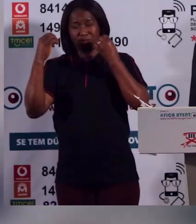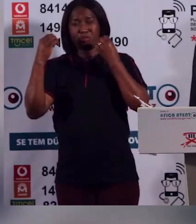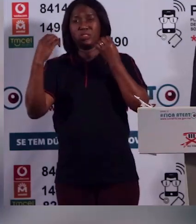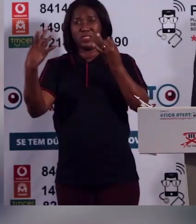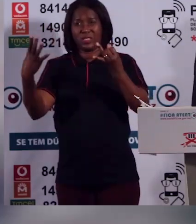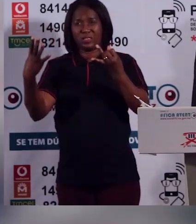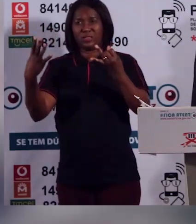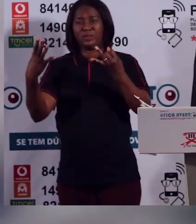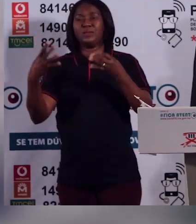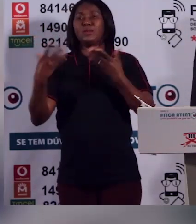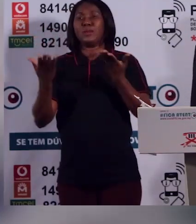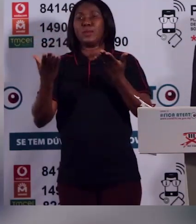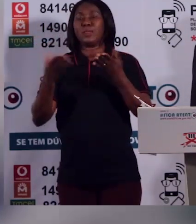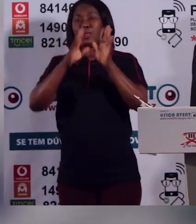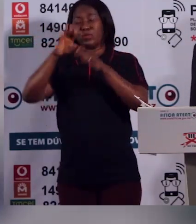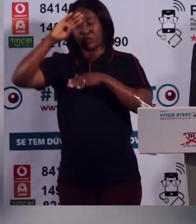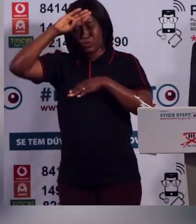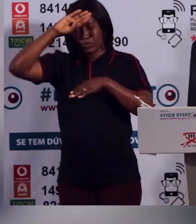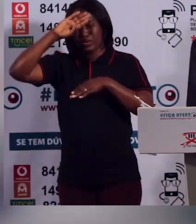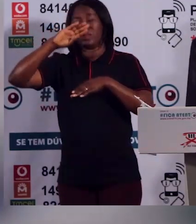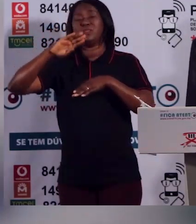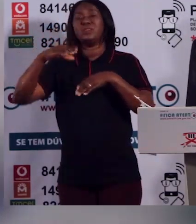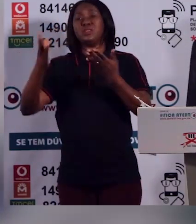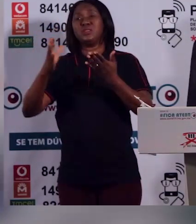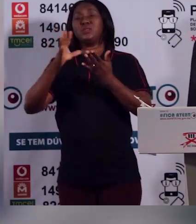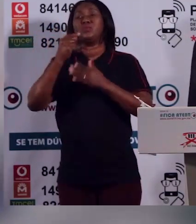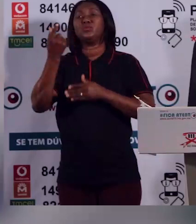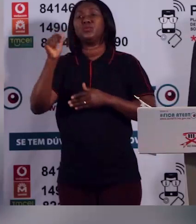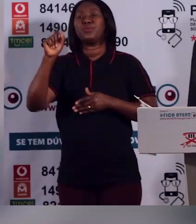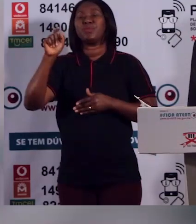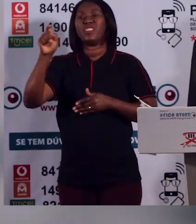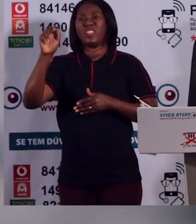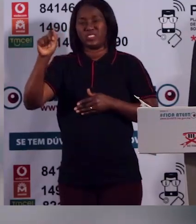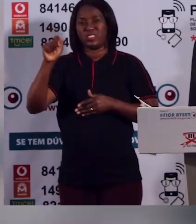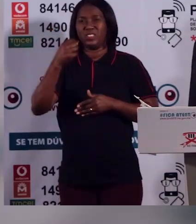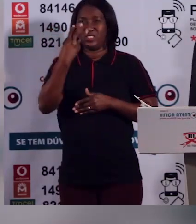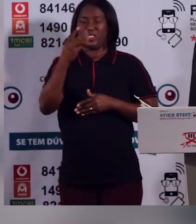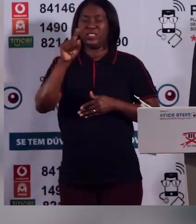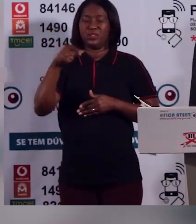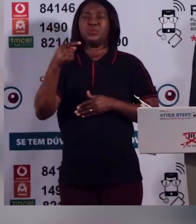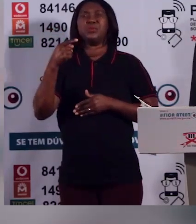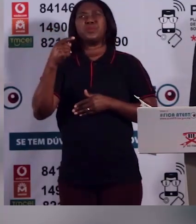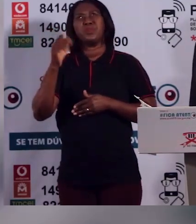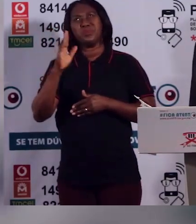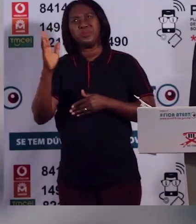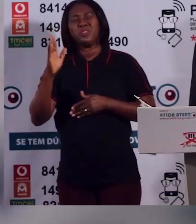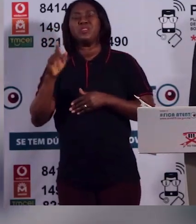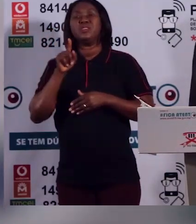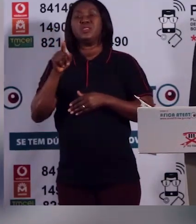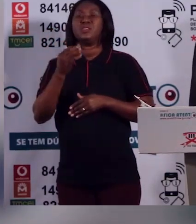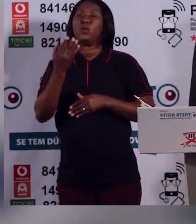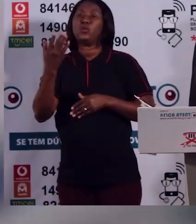taxa de positividade nossa, que é de 3,2%. Portanto, a taxa de positividade é o número de indivíduos